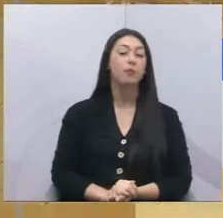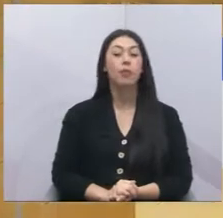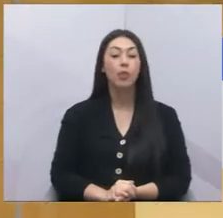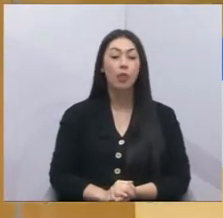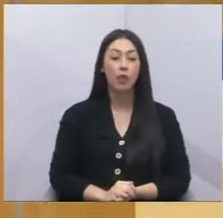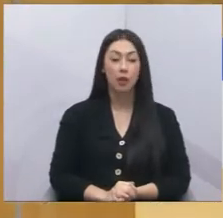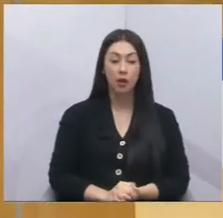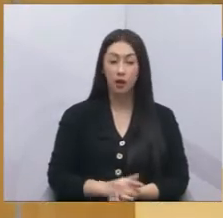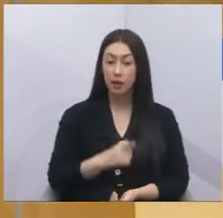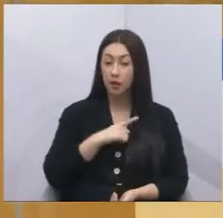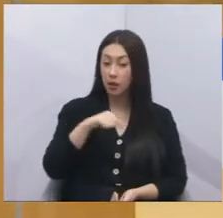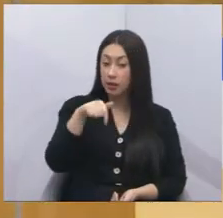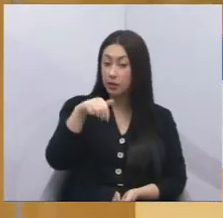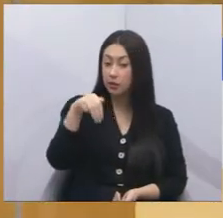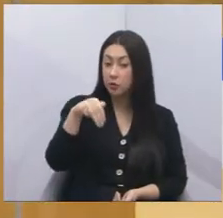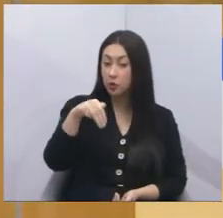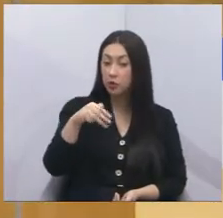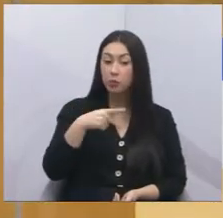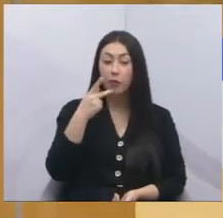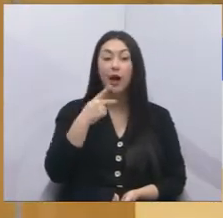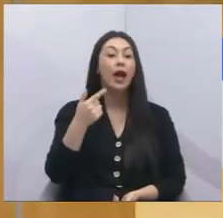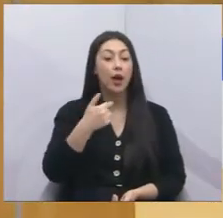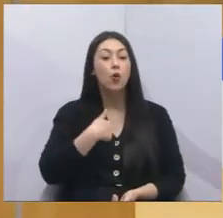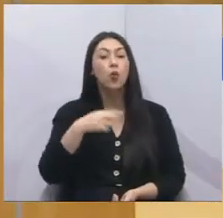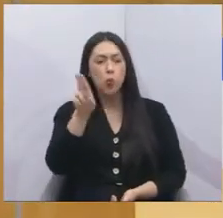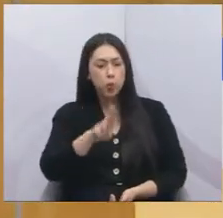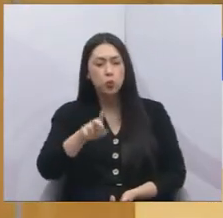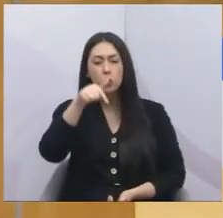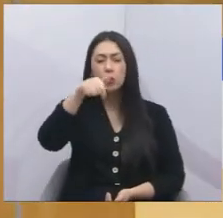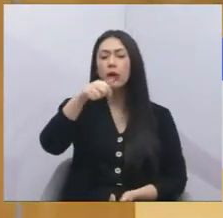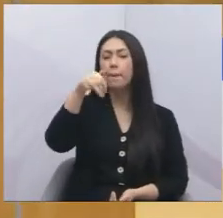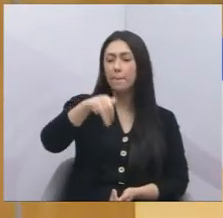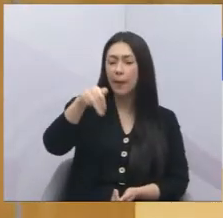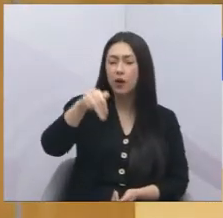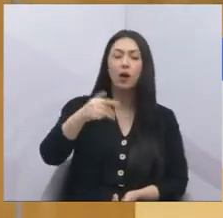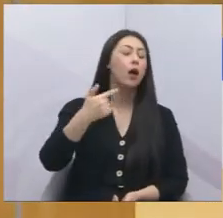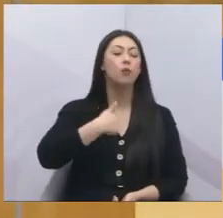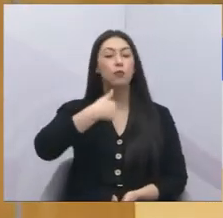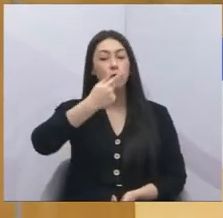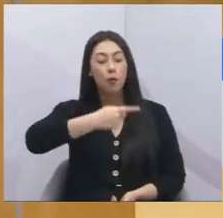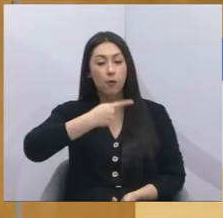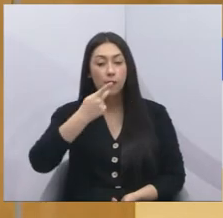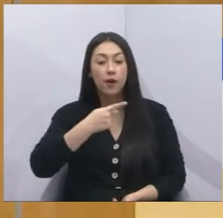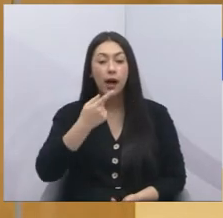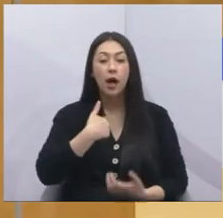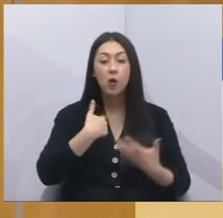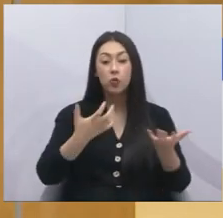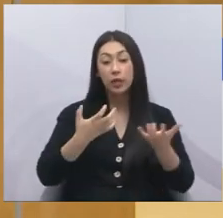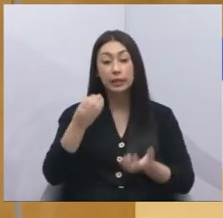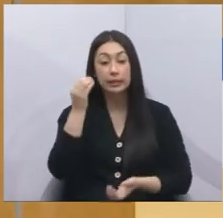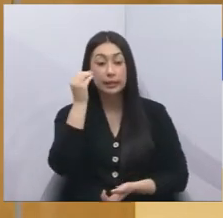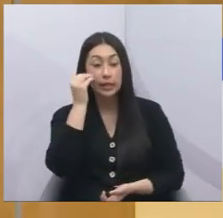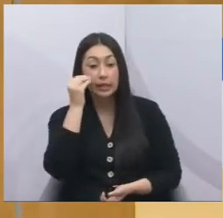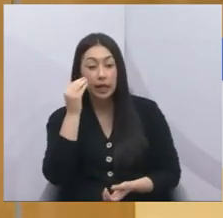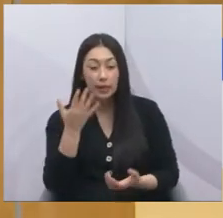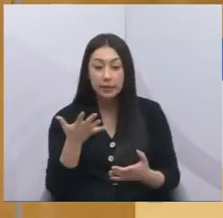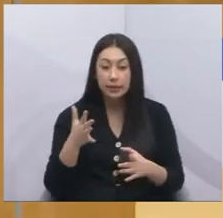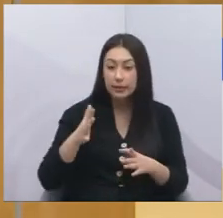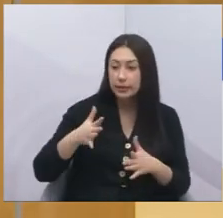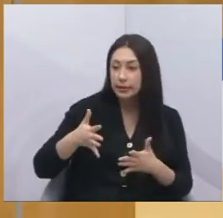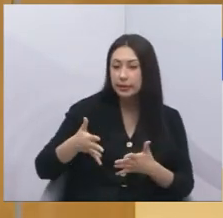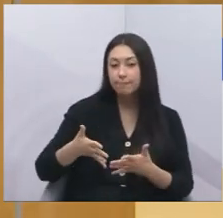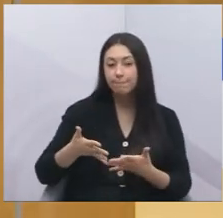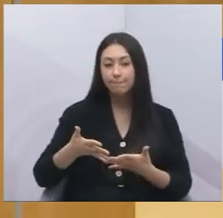Eu tenho 7 minutos para falar aqui na tribuna e vou usar os 7 minutos, vou falar e quero tentar convencer